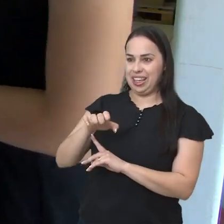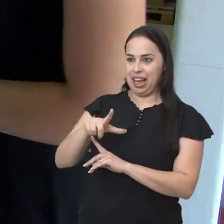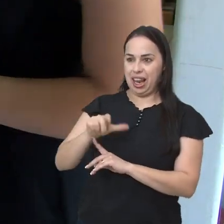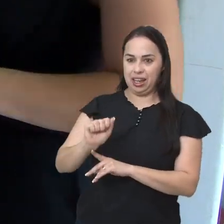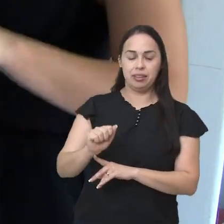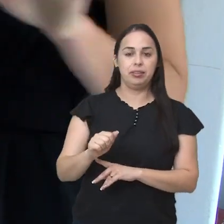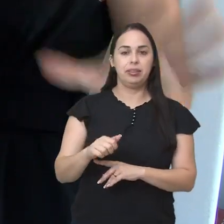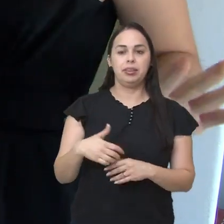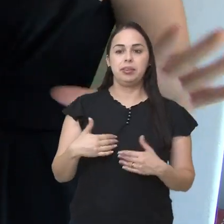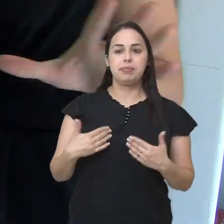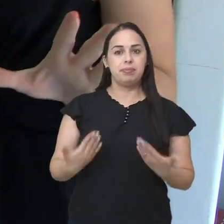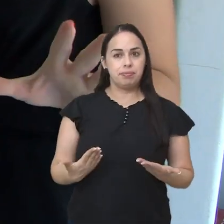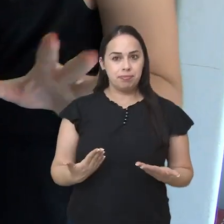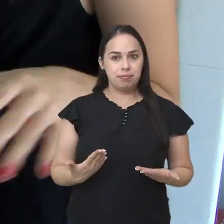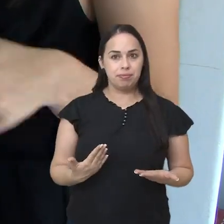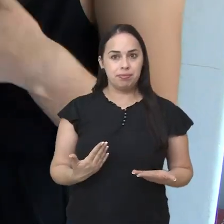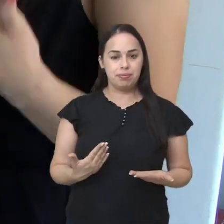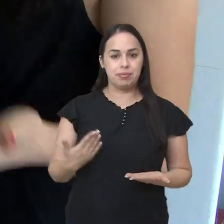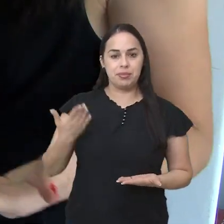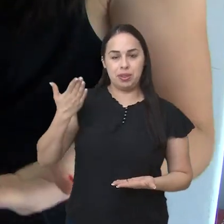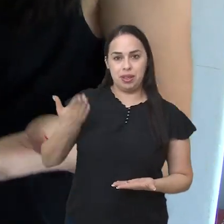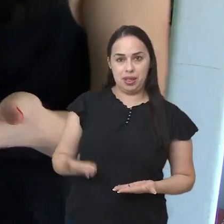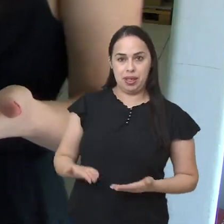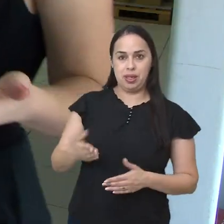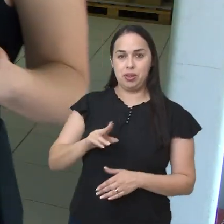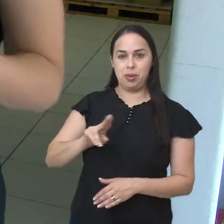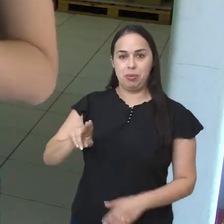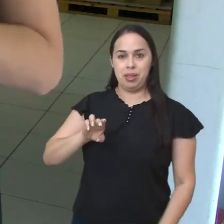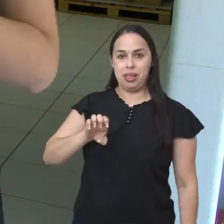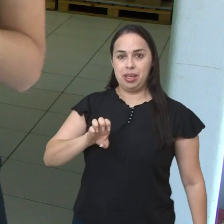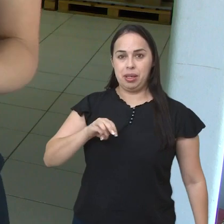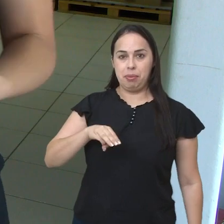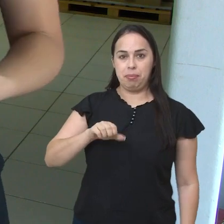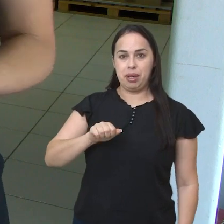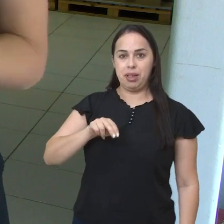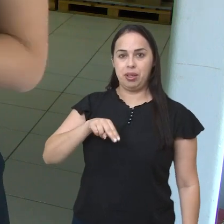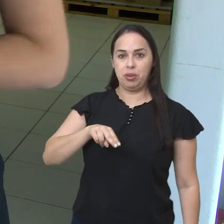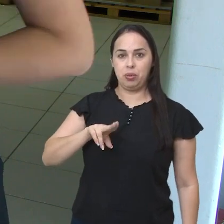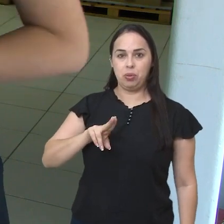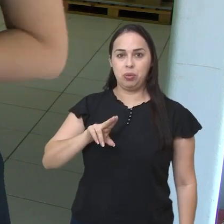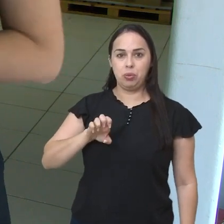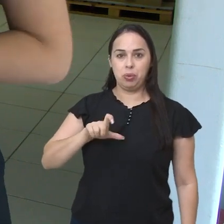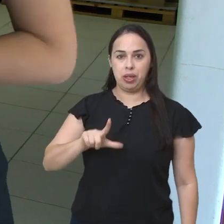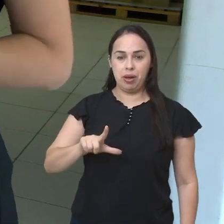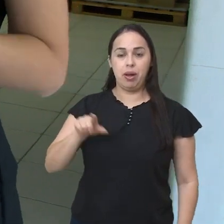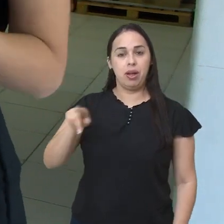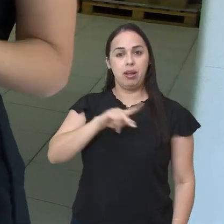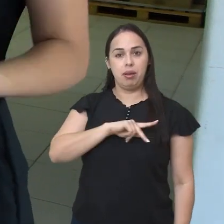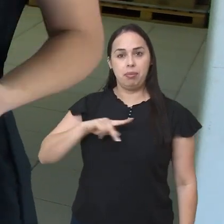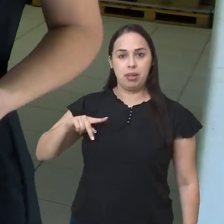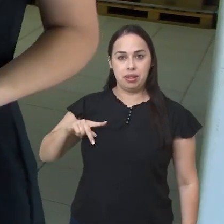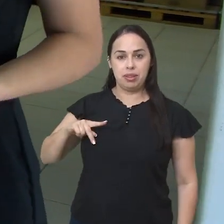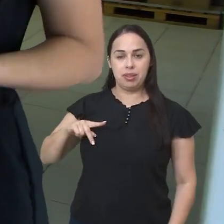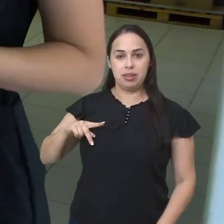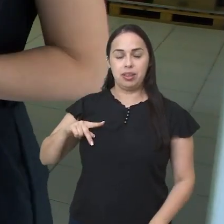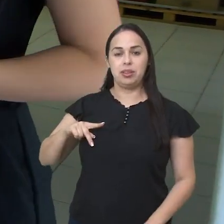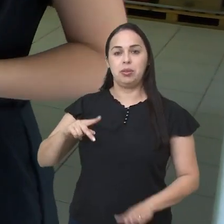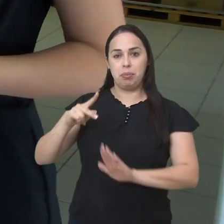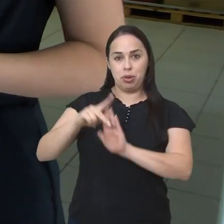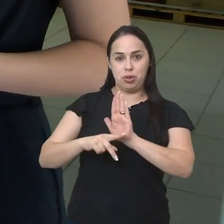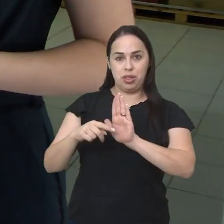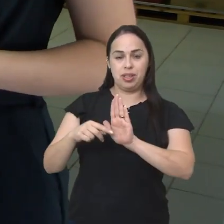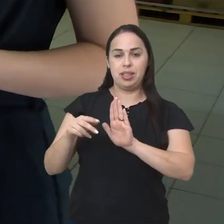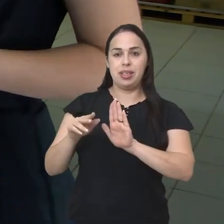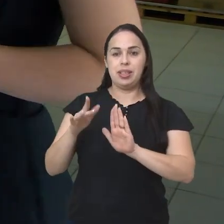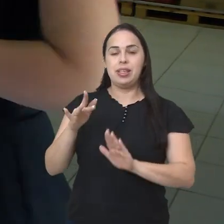Bom, eu estou aqui com o senhor Emanuel Garax, ele que é presidente da organização Cidade Social aqui de São